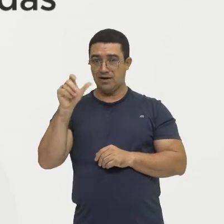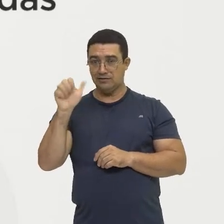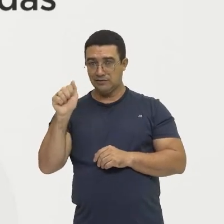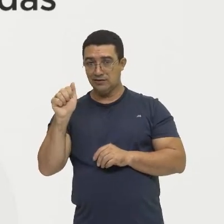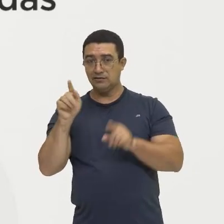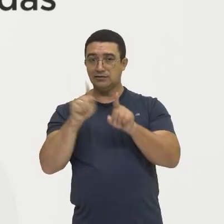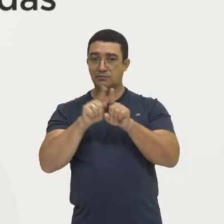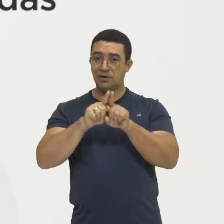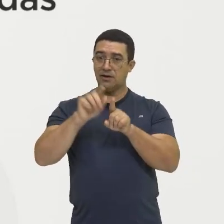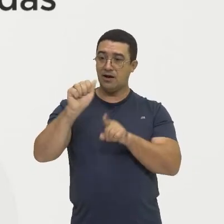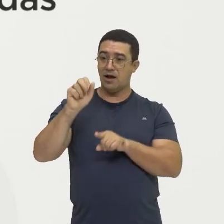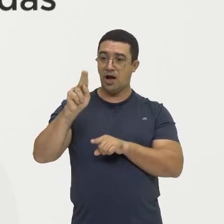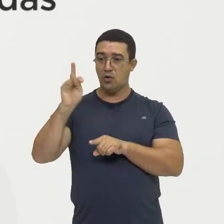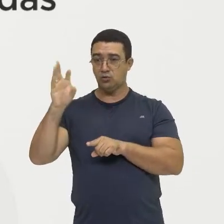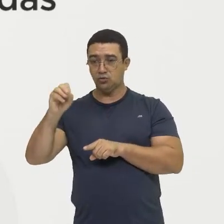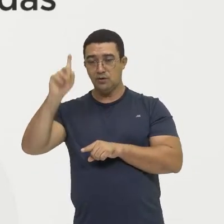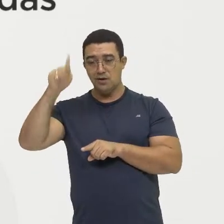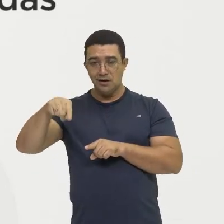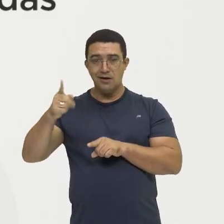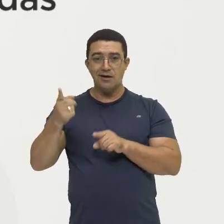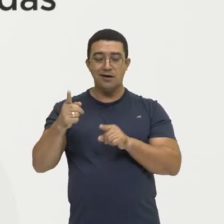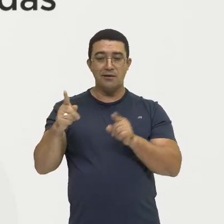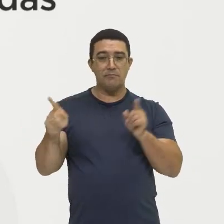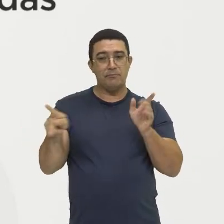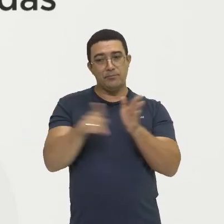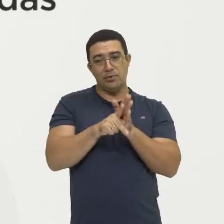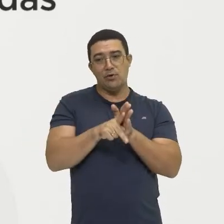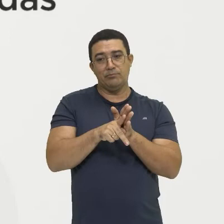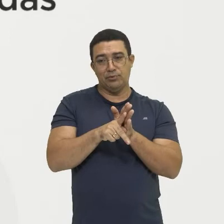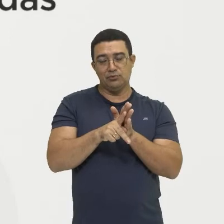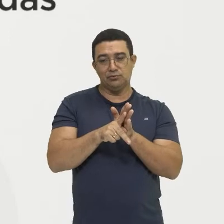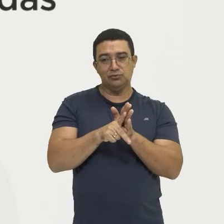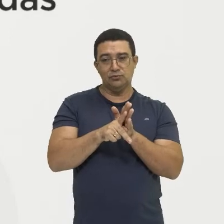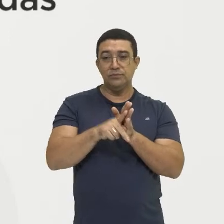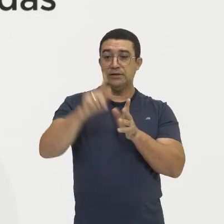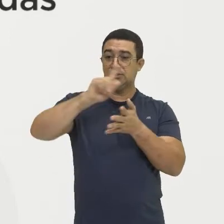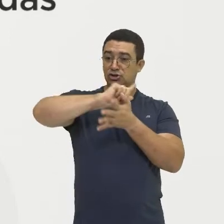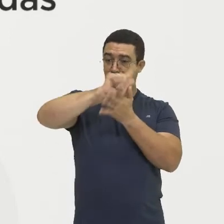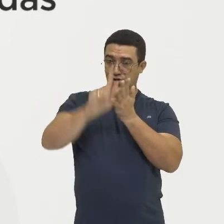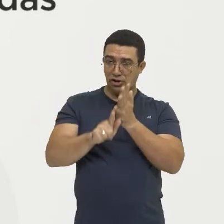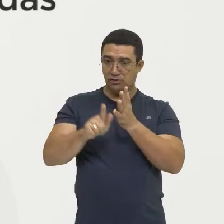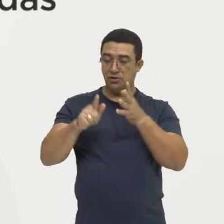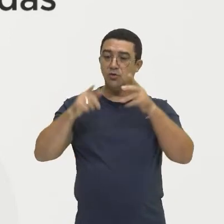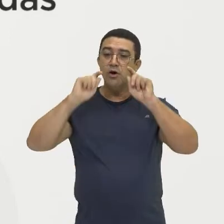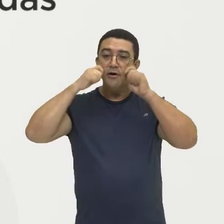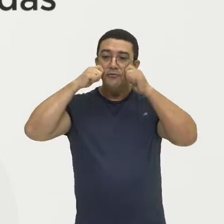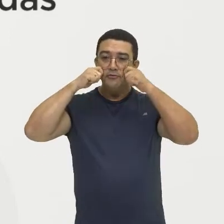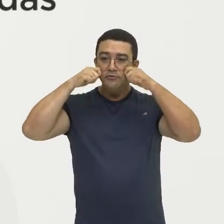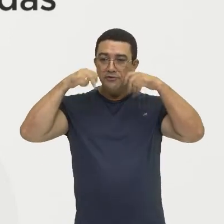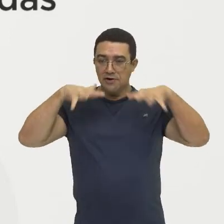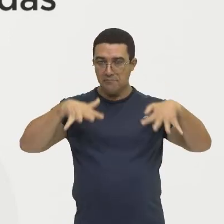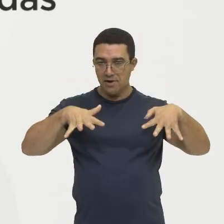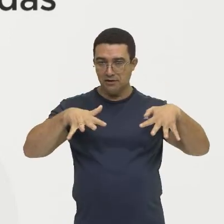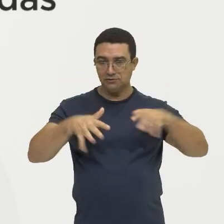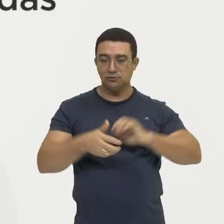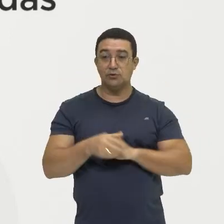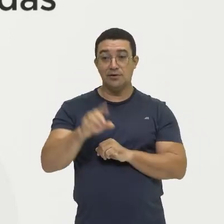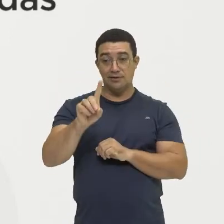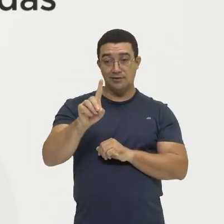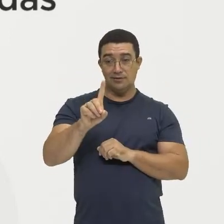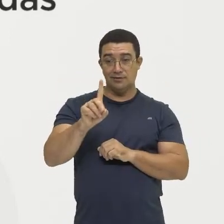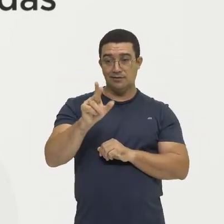textos, eles vão ser chamados de gênero, eles vão pertencer ao gênero dramático, tá bom? Então, e todos eles vão